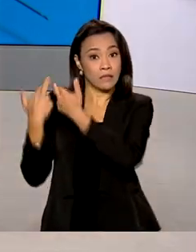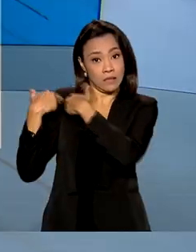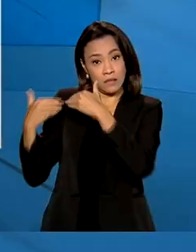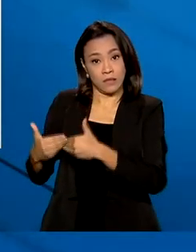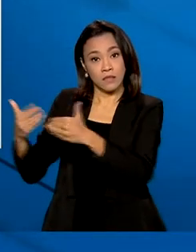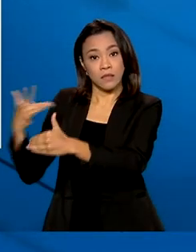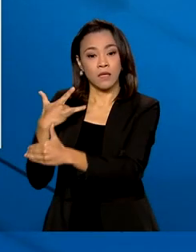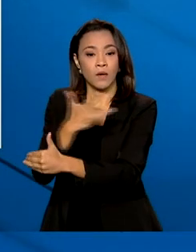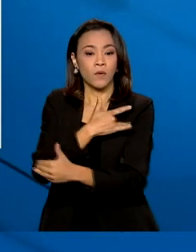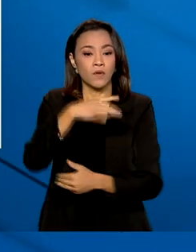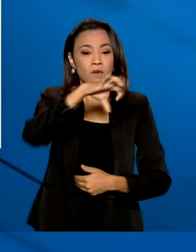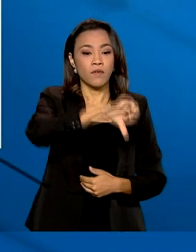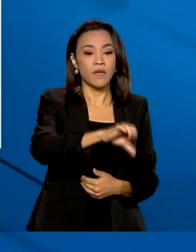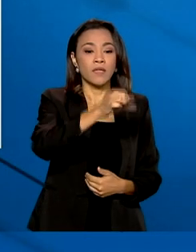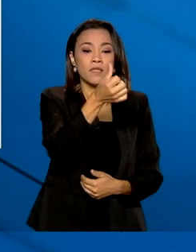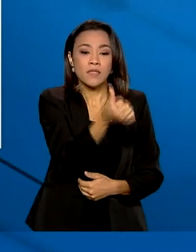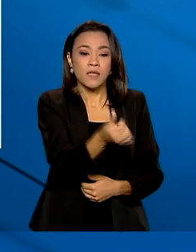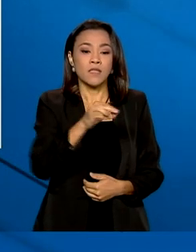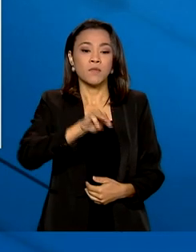Saúde